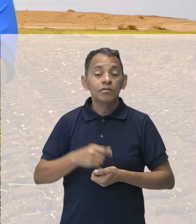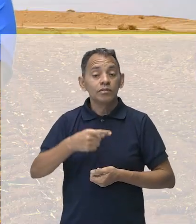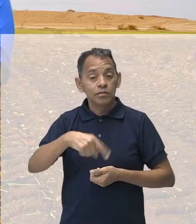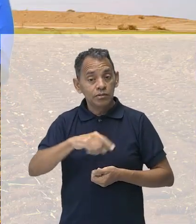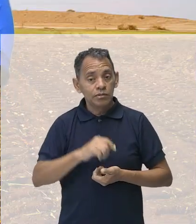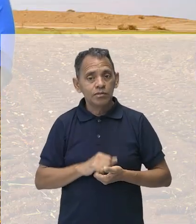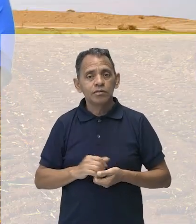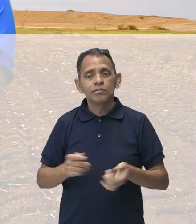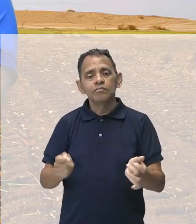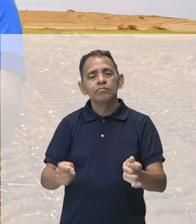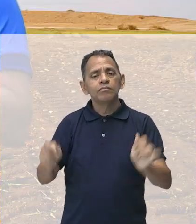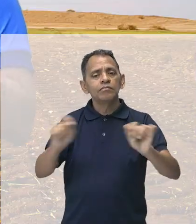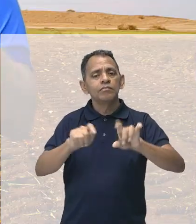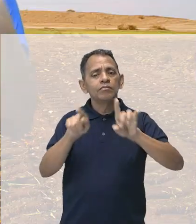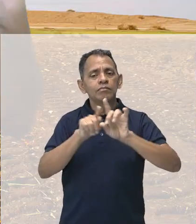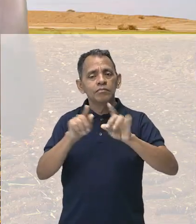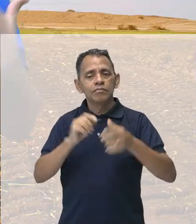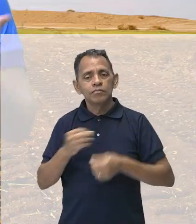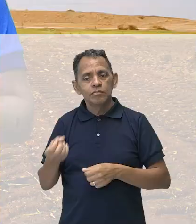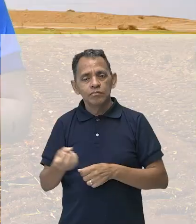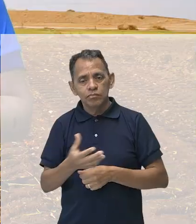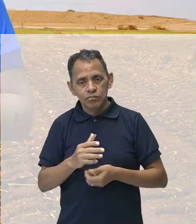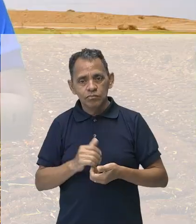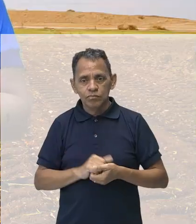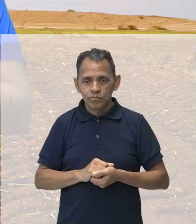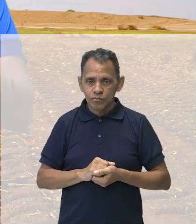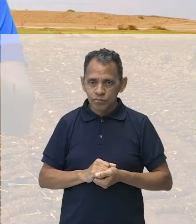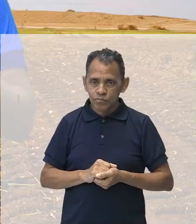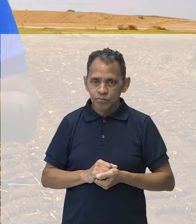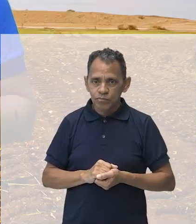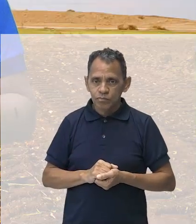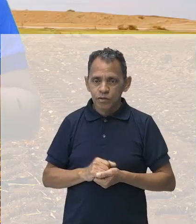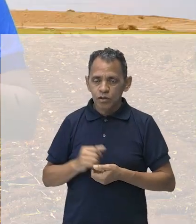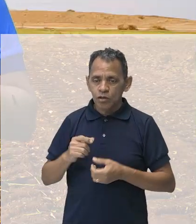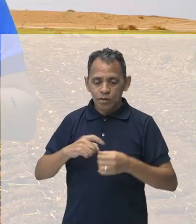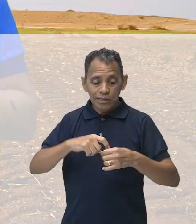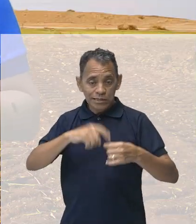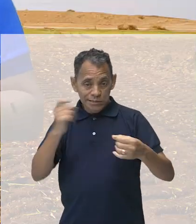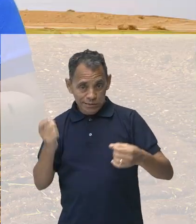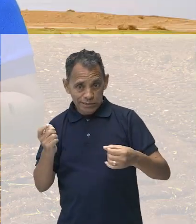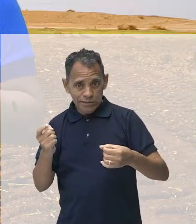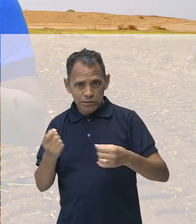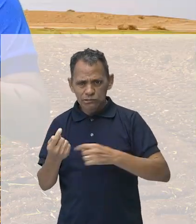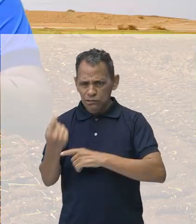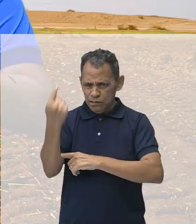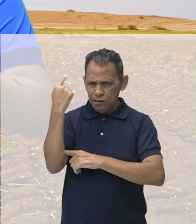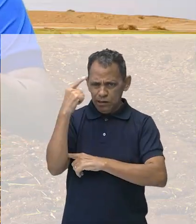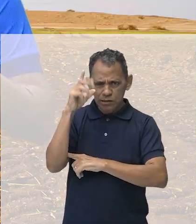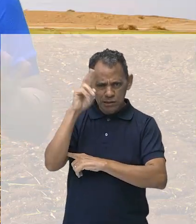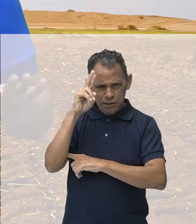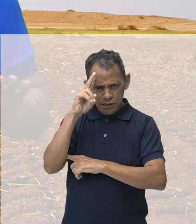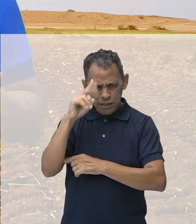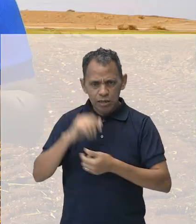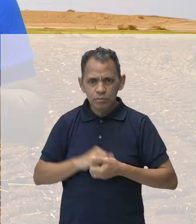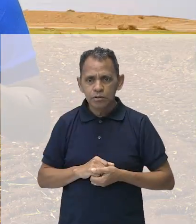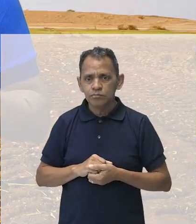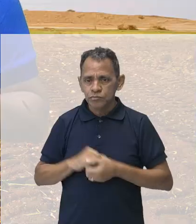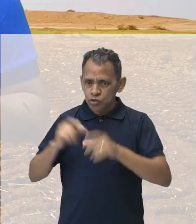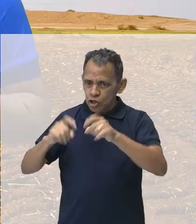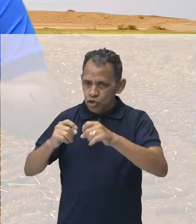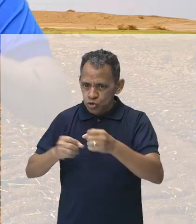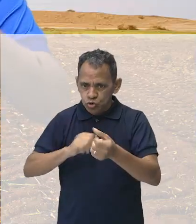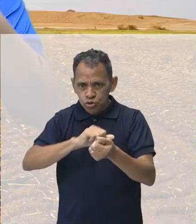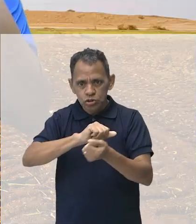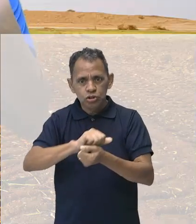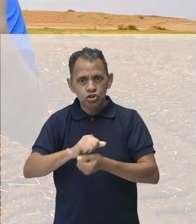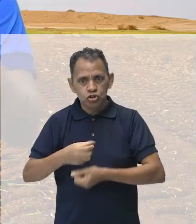transições para o novo rural, saindo somente daquela agricultura ali que era de subsistência, né? Não, tudo